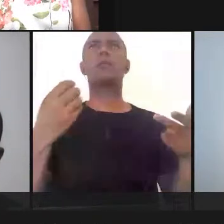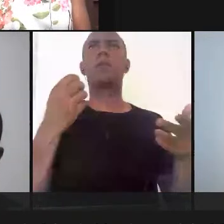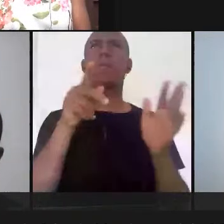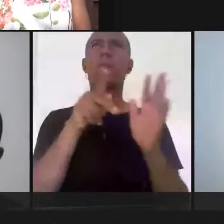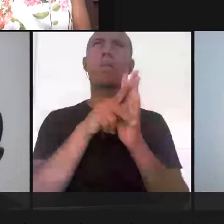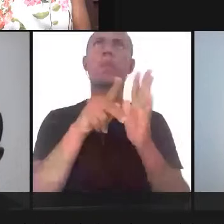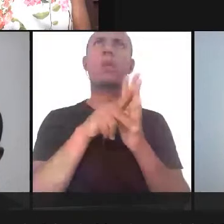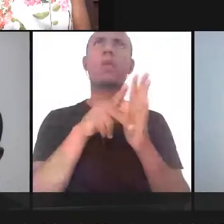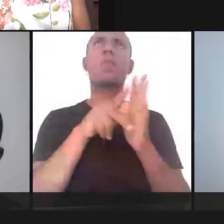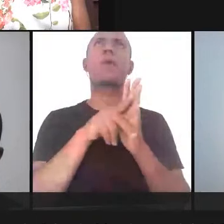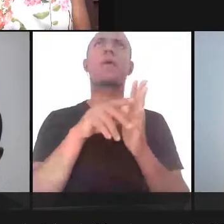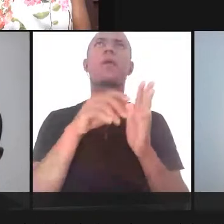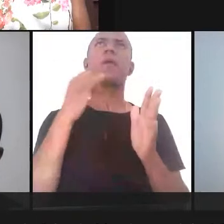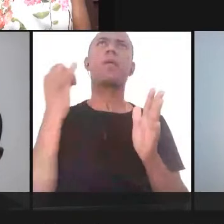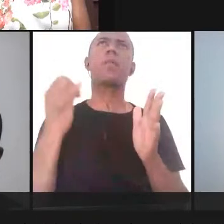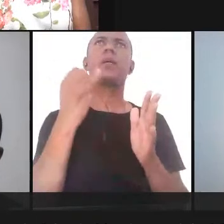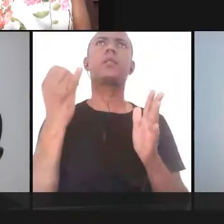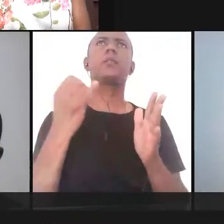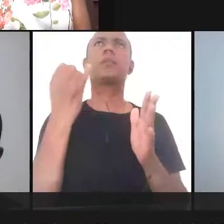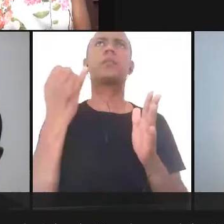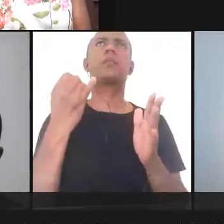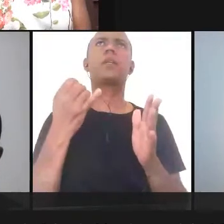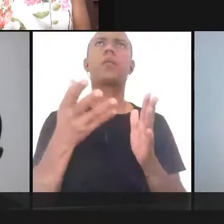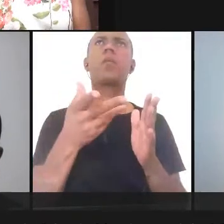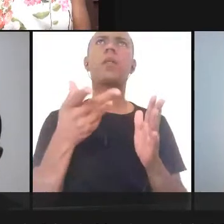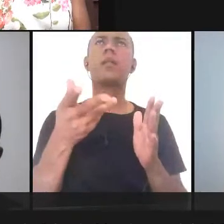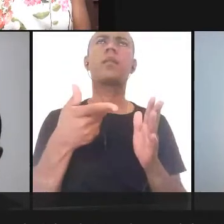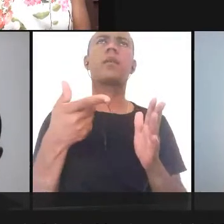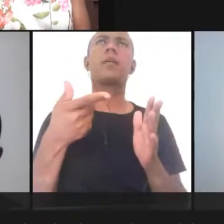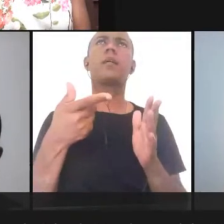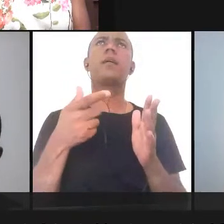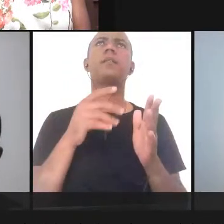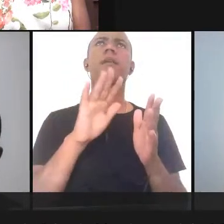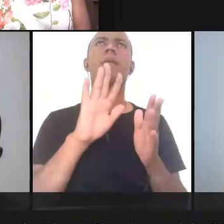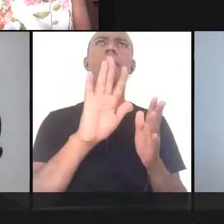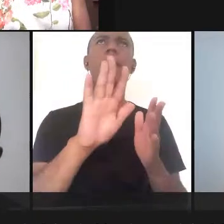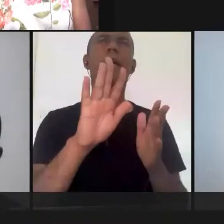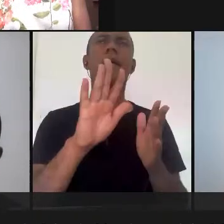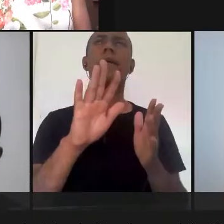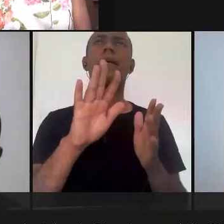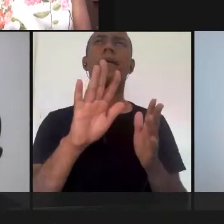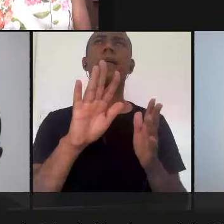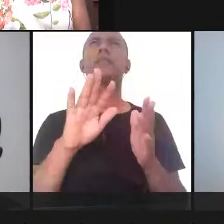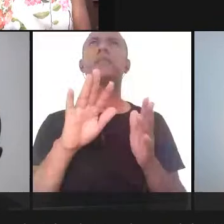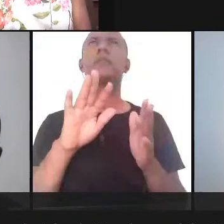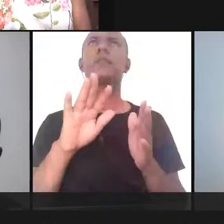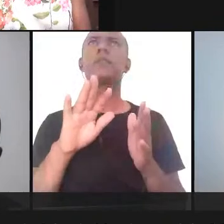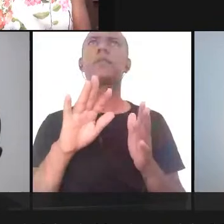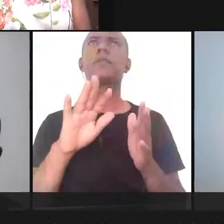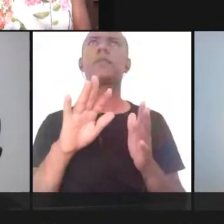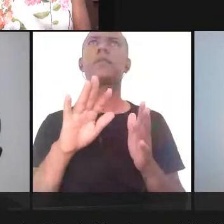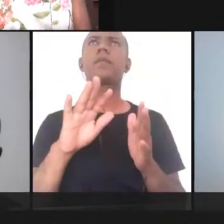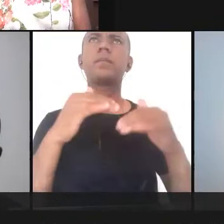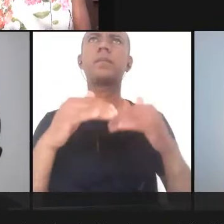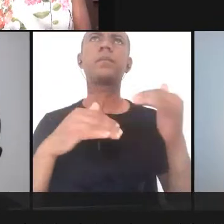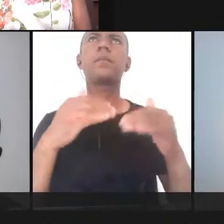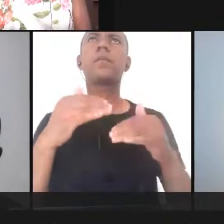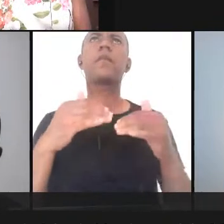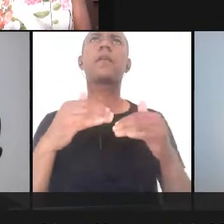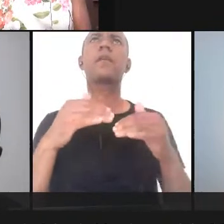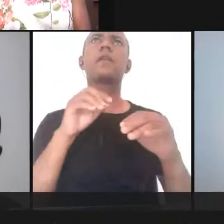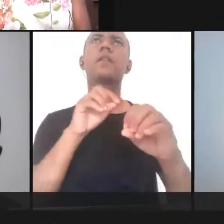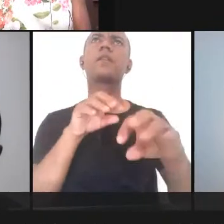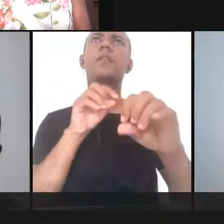para, vamos lá, investir na educação das crianças, mesmo pensando, usando, ou